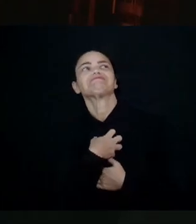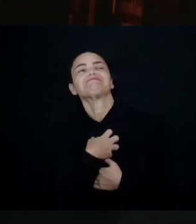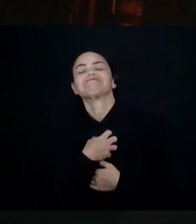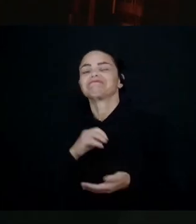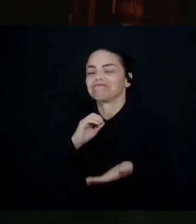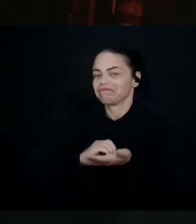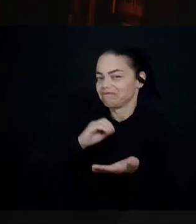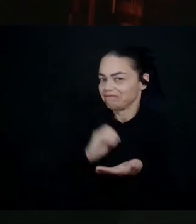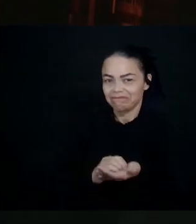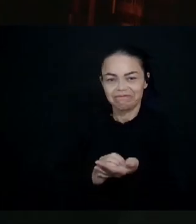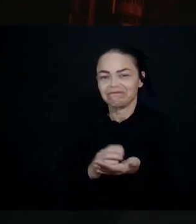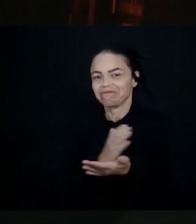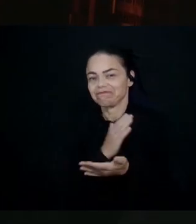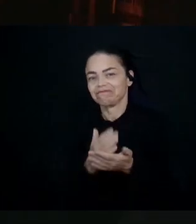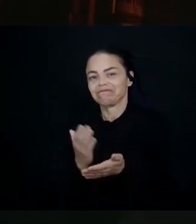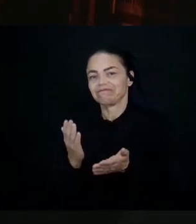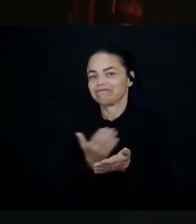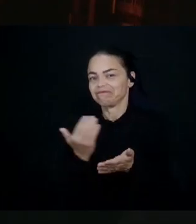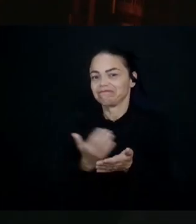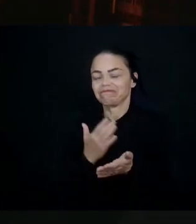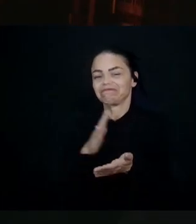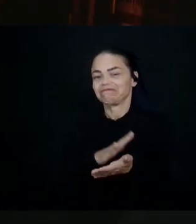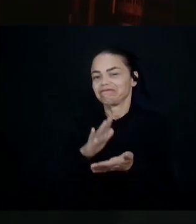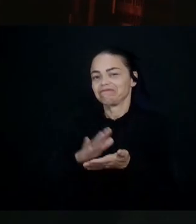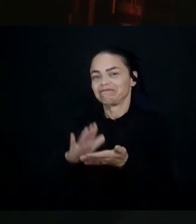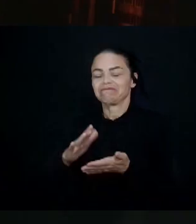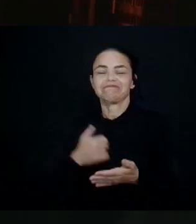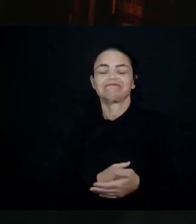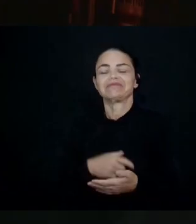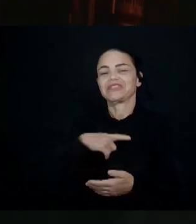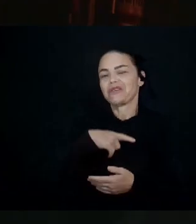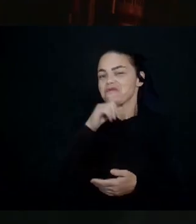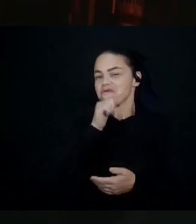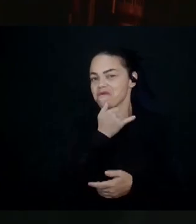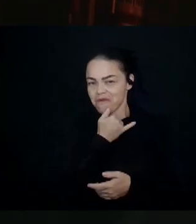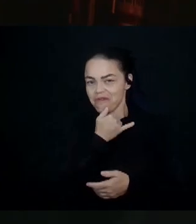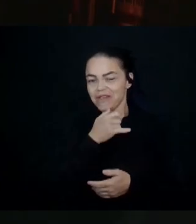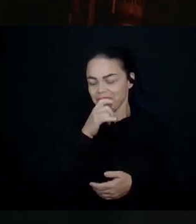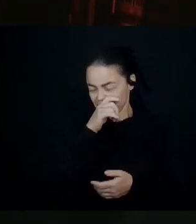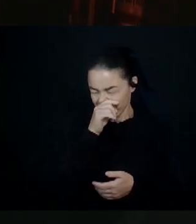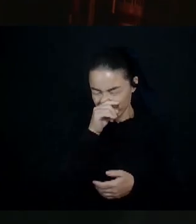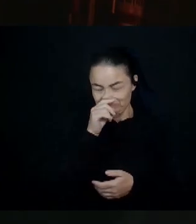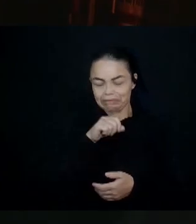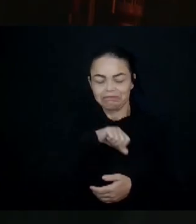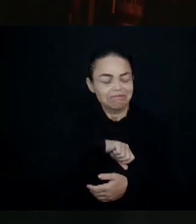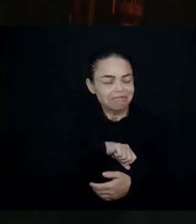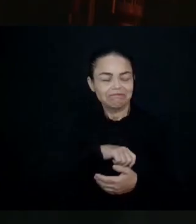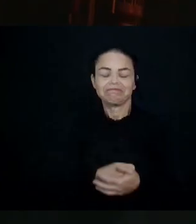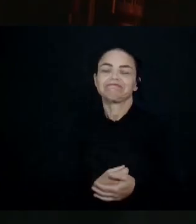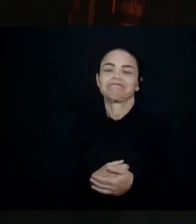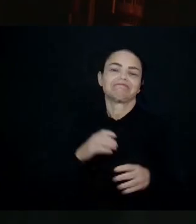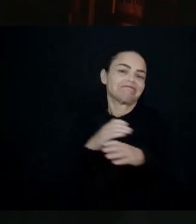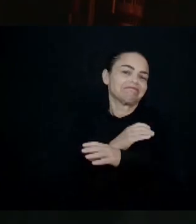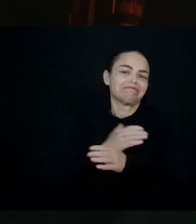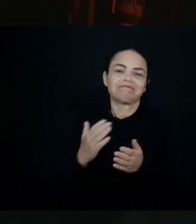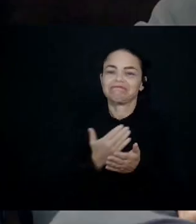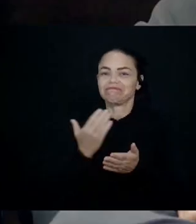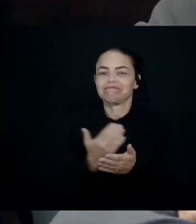alguma figurinha? Você teve alguma frustração? Como que foi para você completar esses álbuns